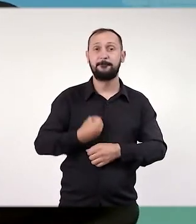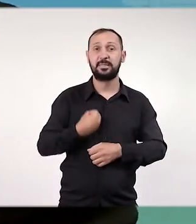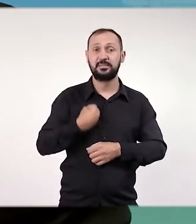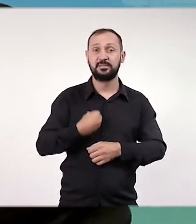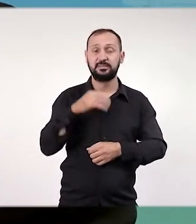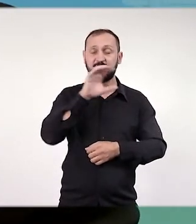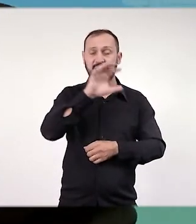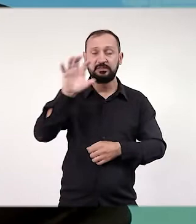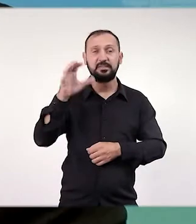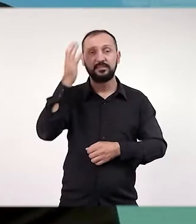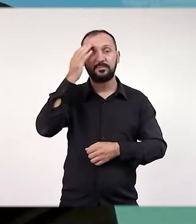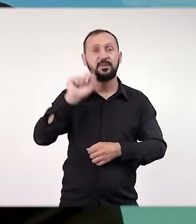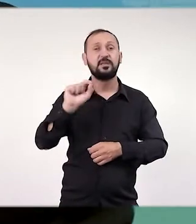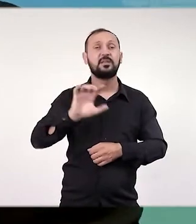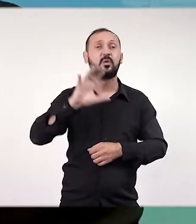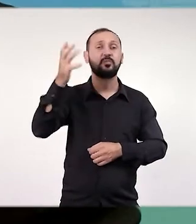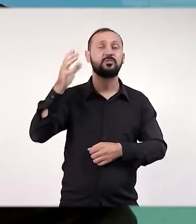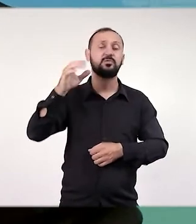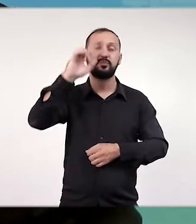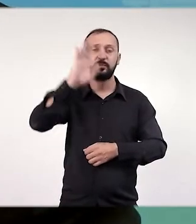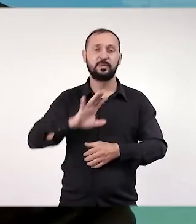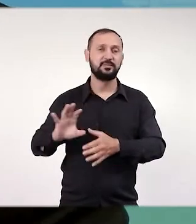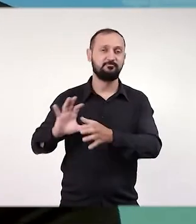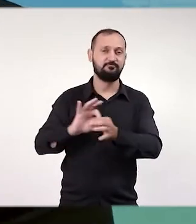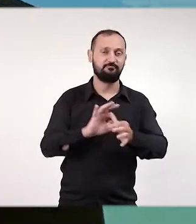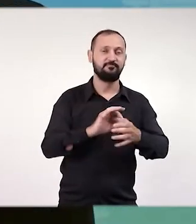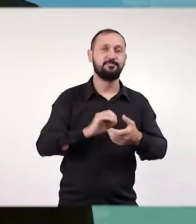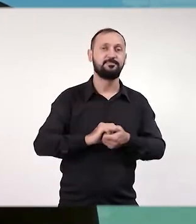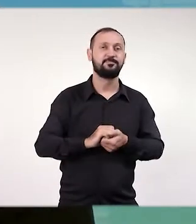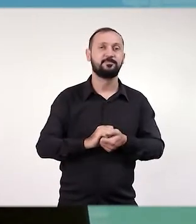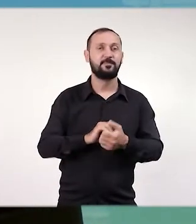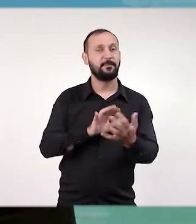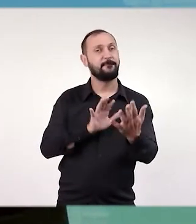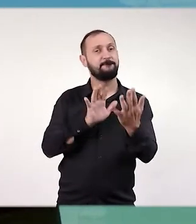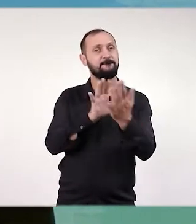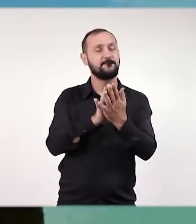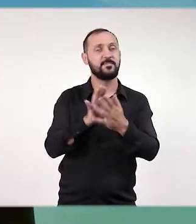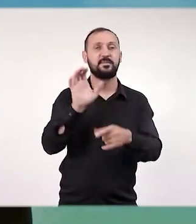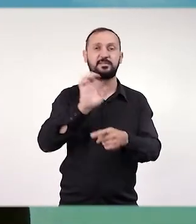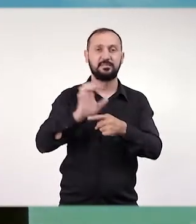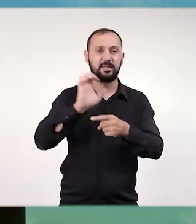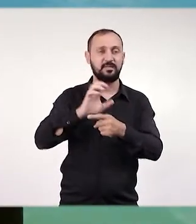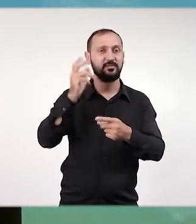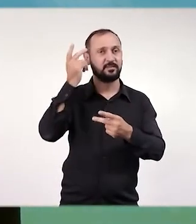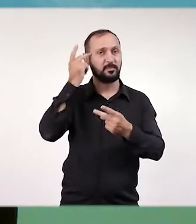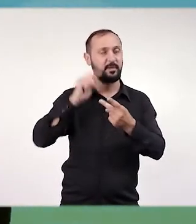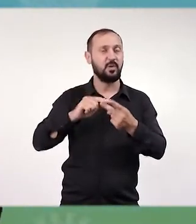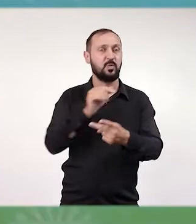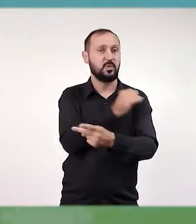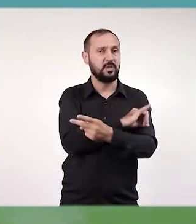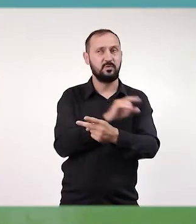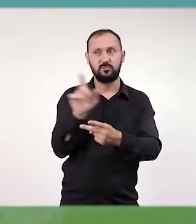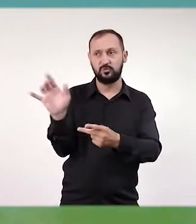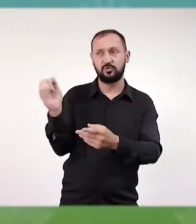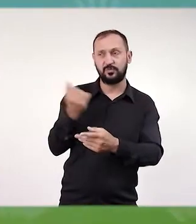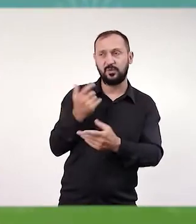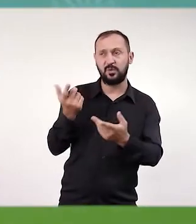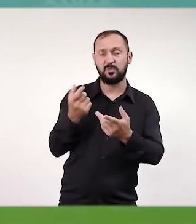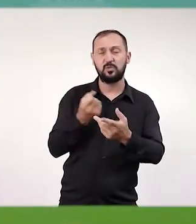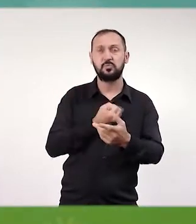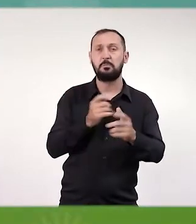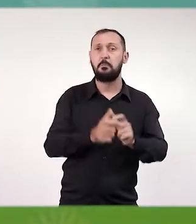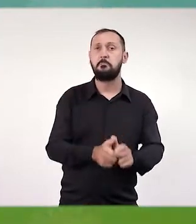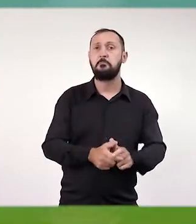muito presente nos estados e saber o que realmente está acontecendo no cenário nacional. E, deputado, diante de estados como São Paulo e Rio de Janeiro, como o